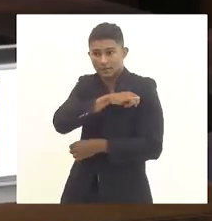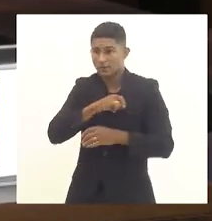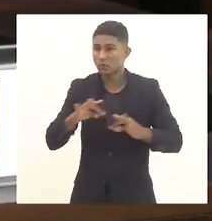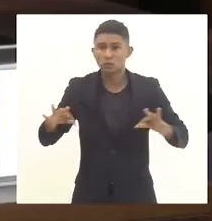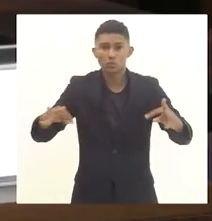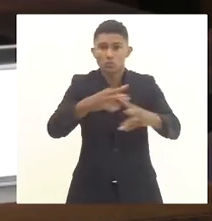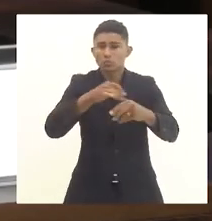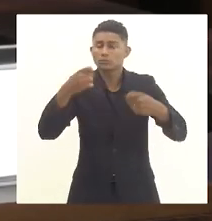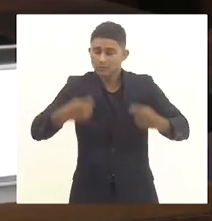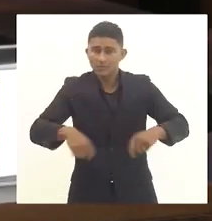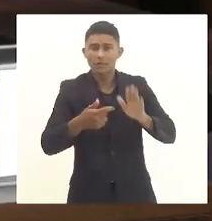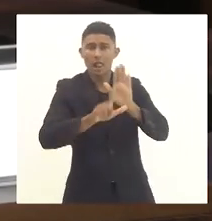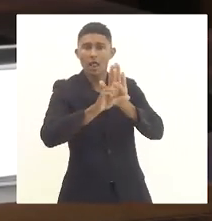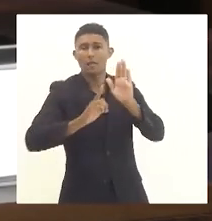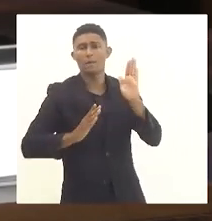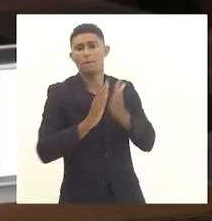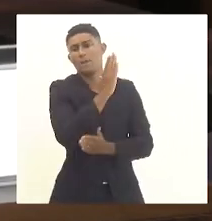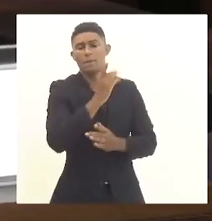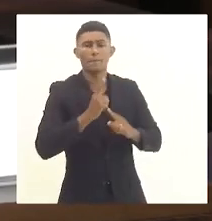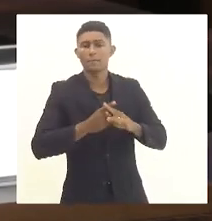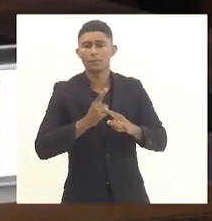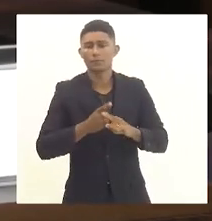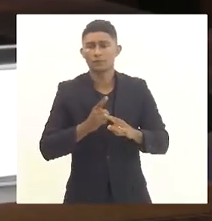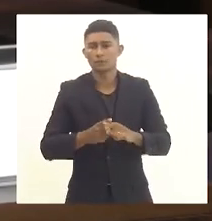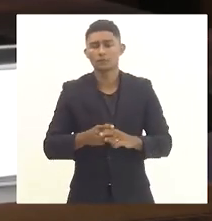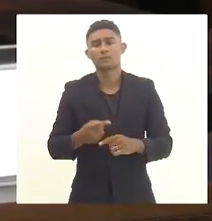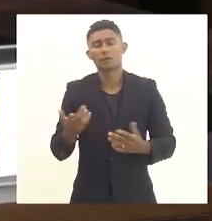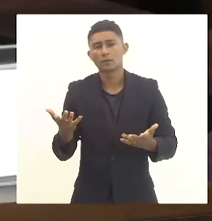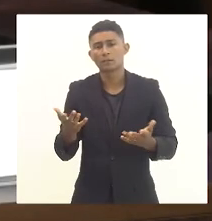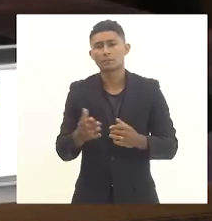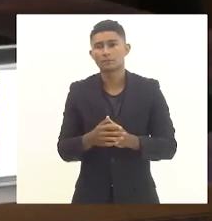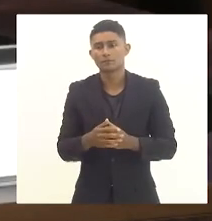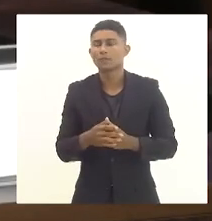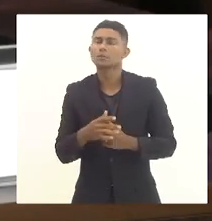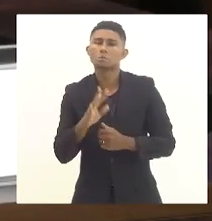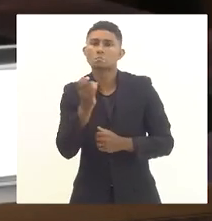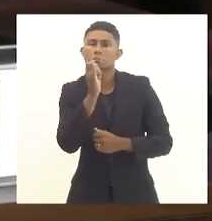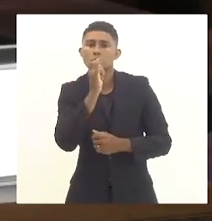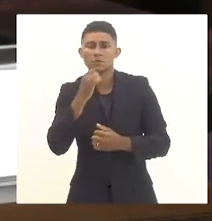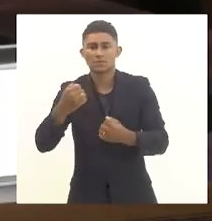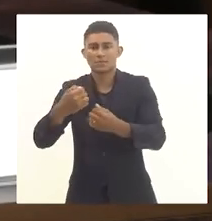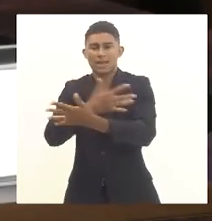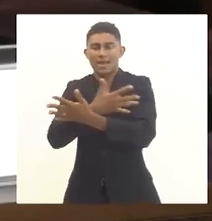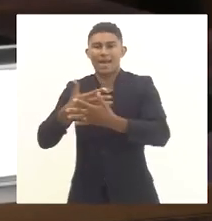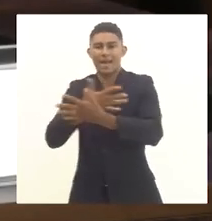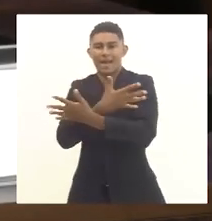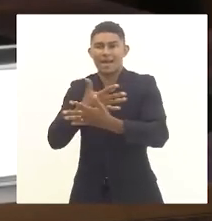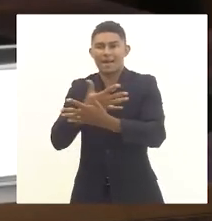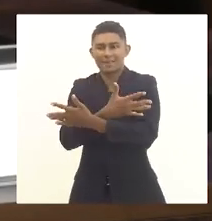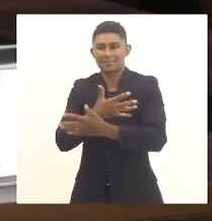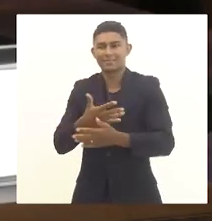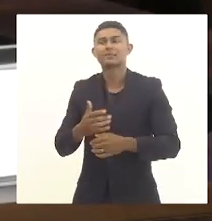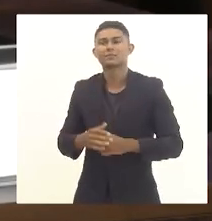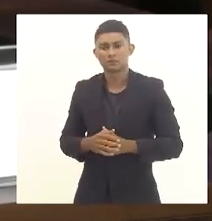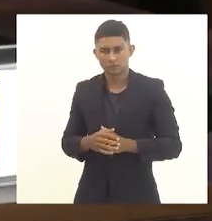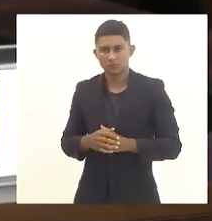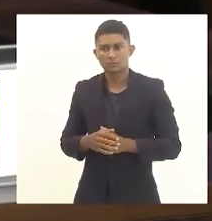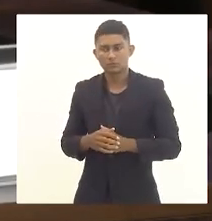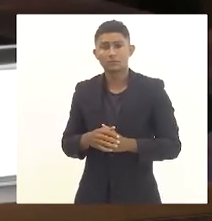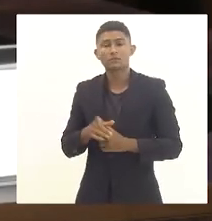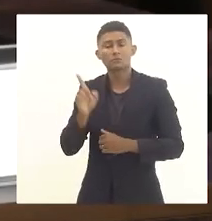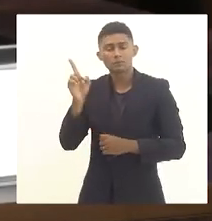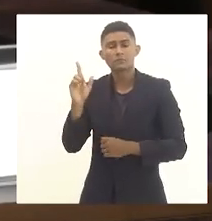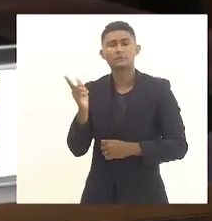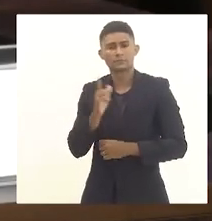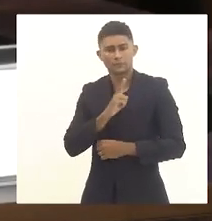adequação, porque mesmo, e aqui vou dar um caso prático, uma cidade do nosso litoral norte, da região dos lagos, que tem, por